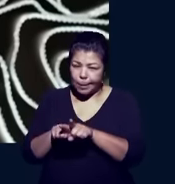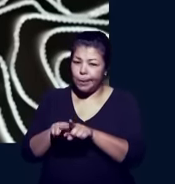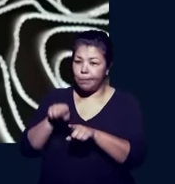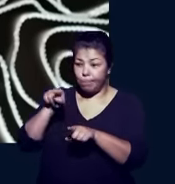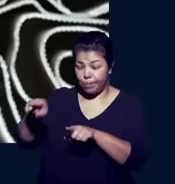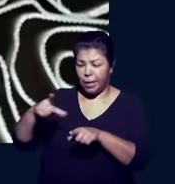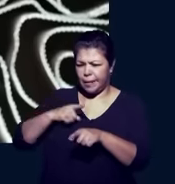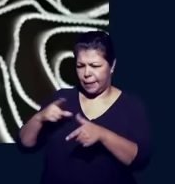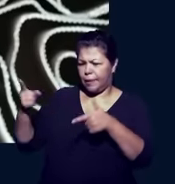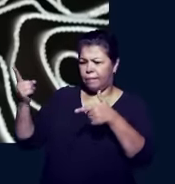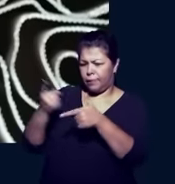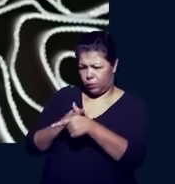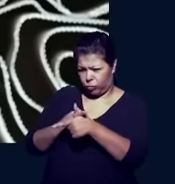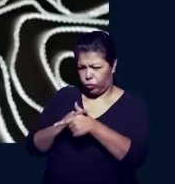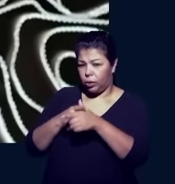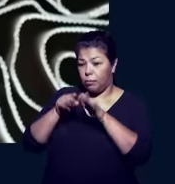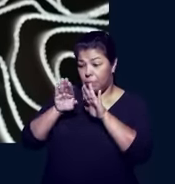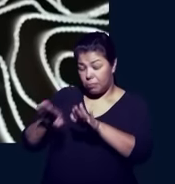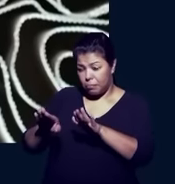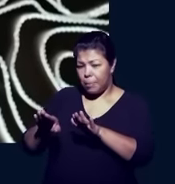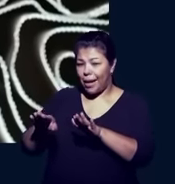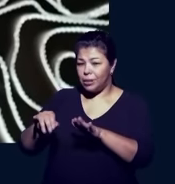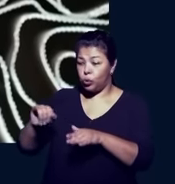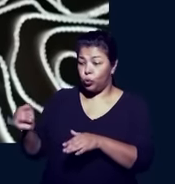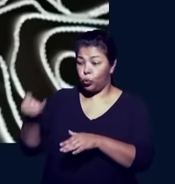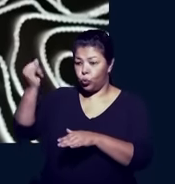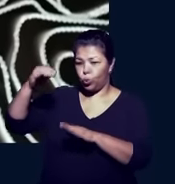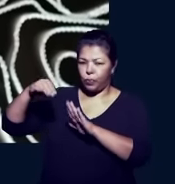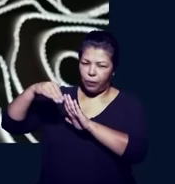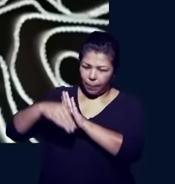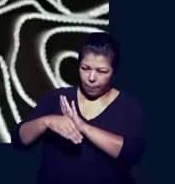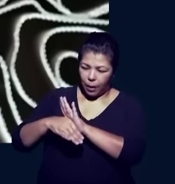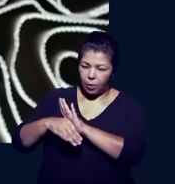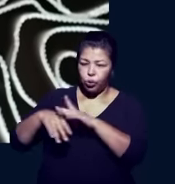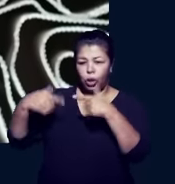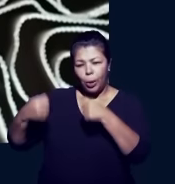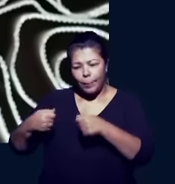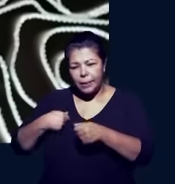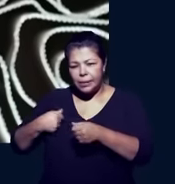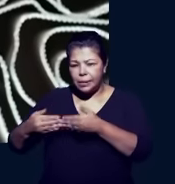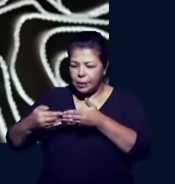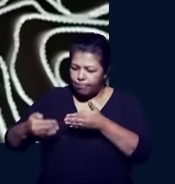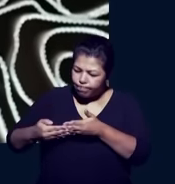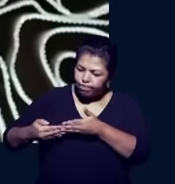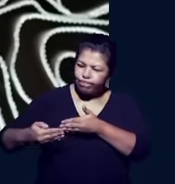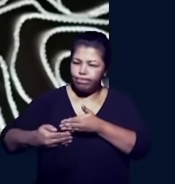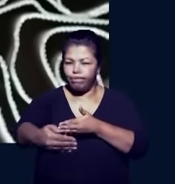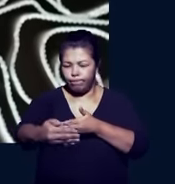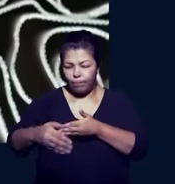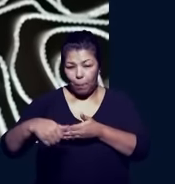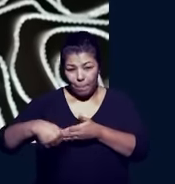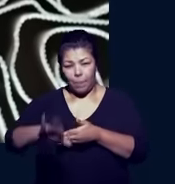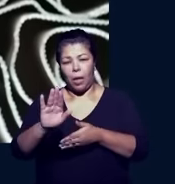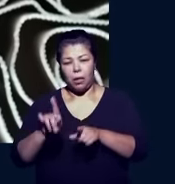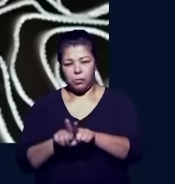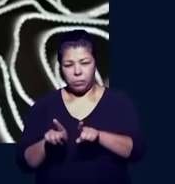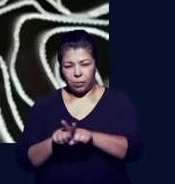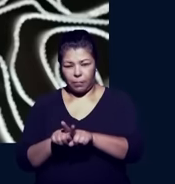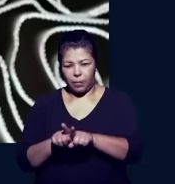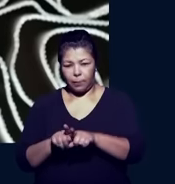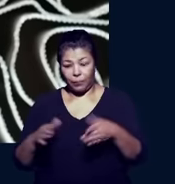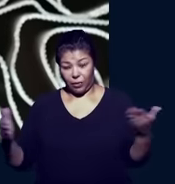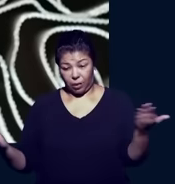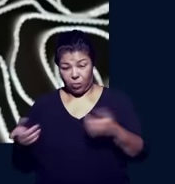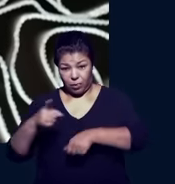tanto sua dívida nesse período de juro muito baixo então ele tá tendo que emitir um pouquinho mais longo né E no momento onde os seus